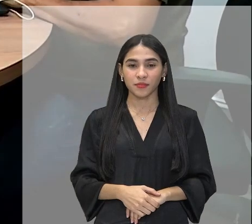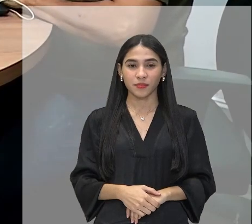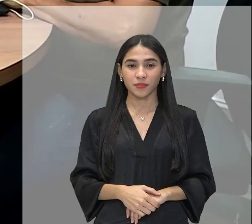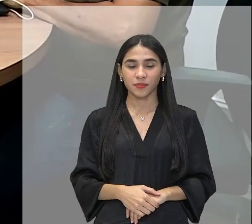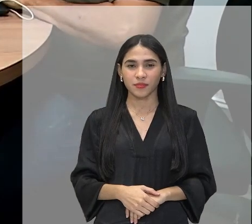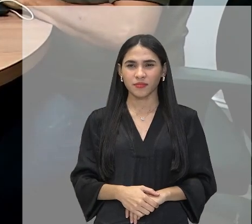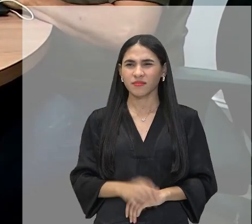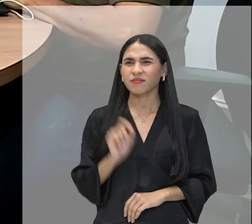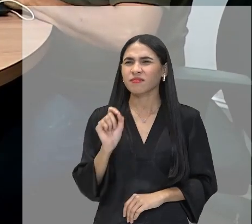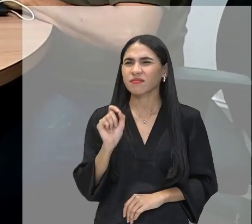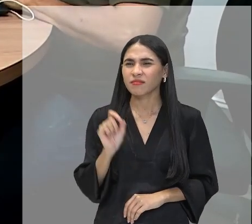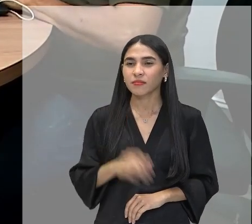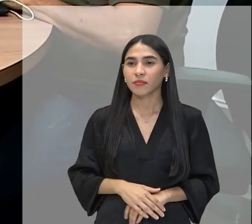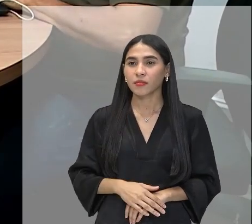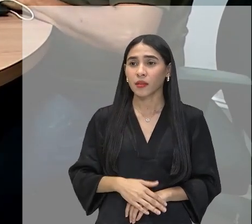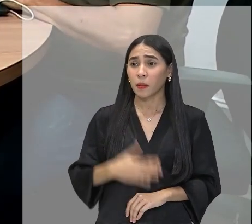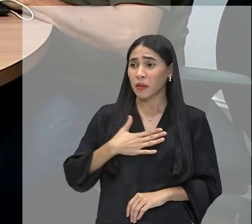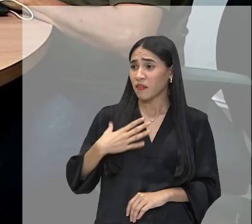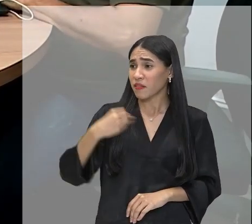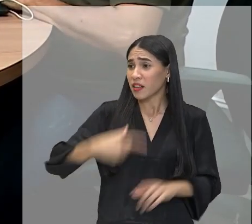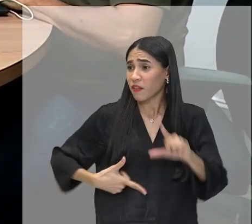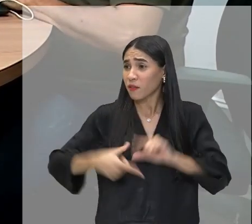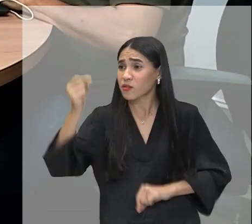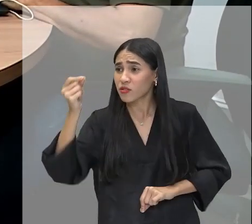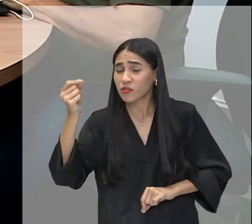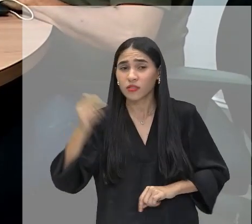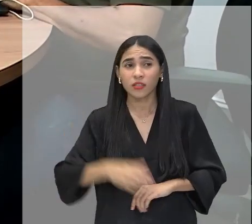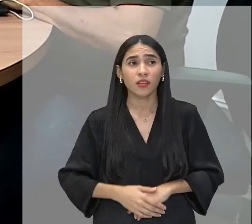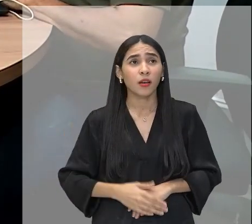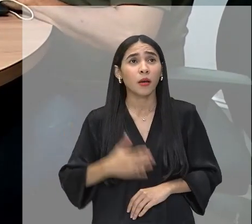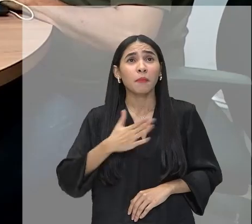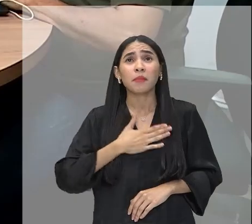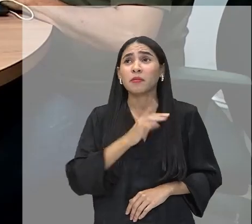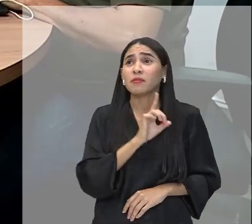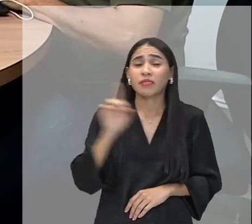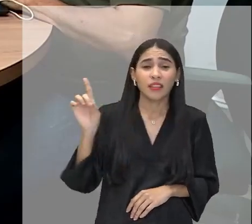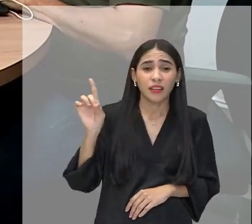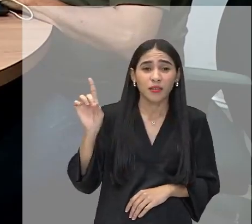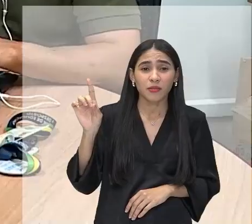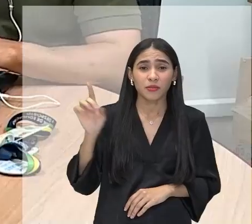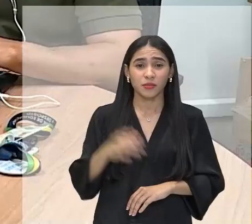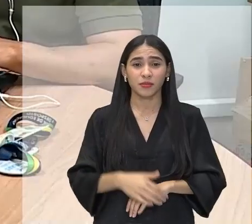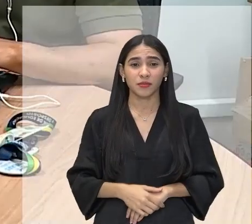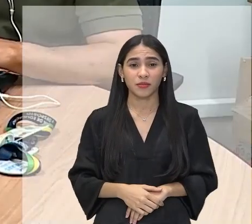Quê? Minha filha fugiu? Meu Deus!